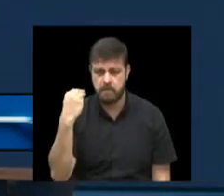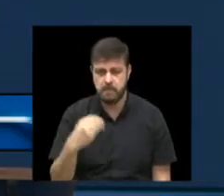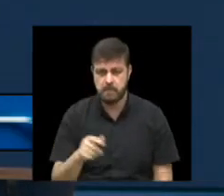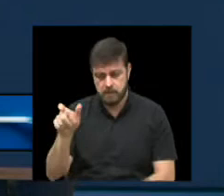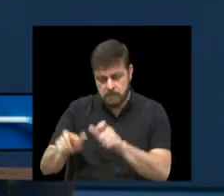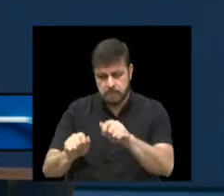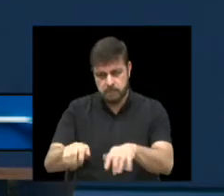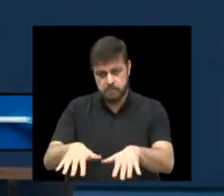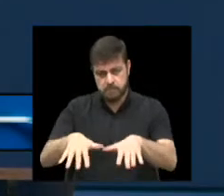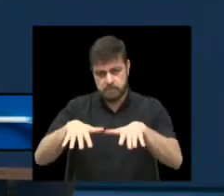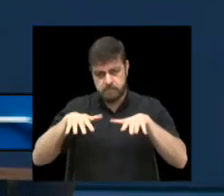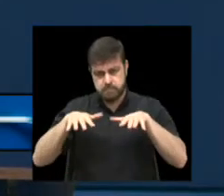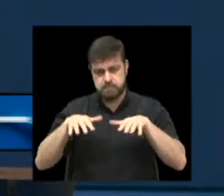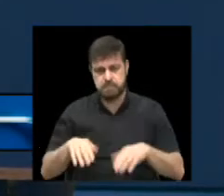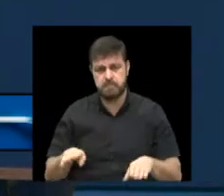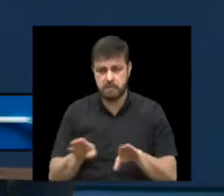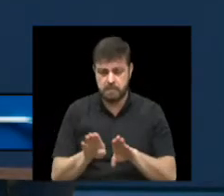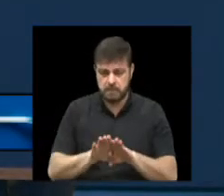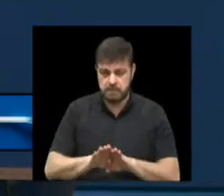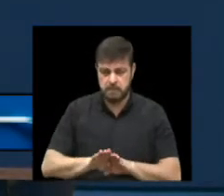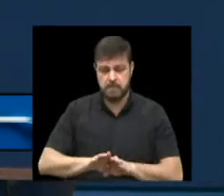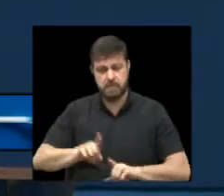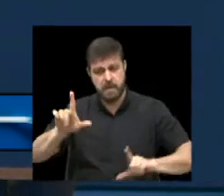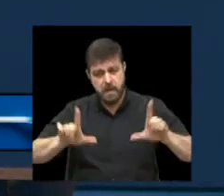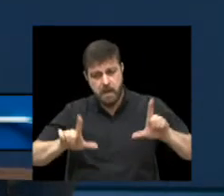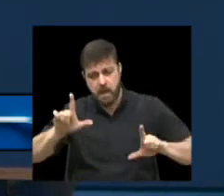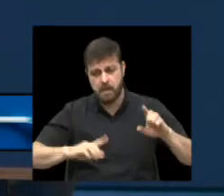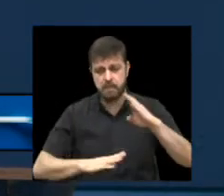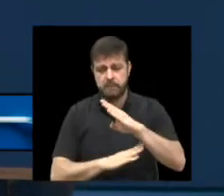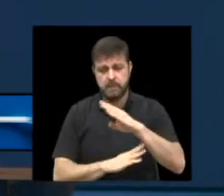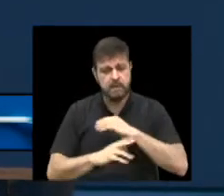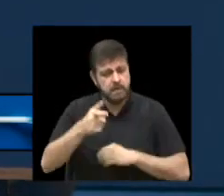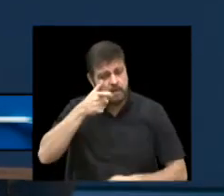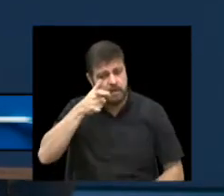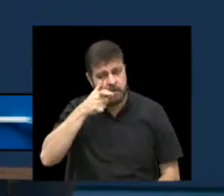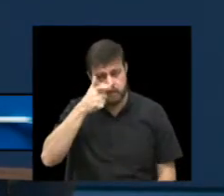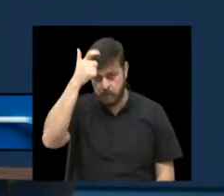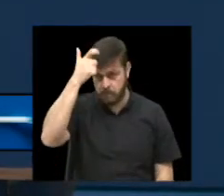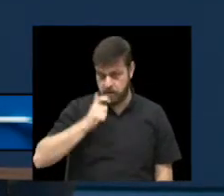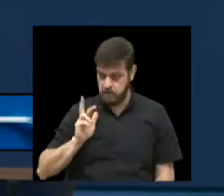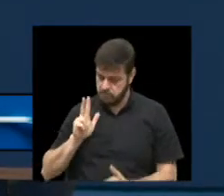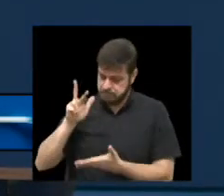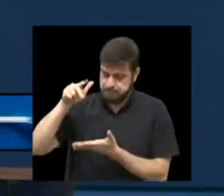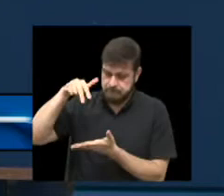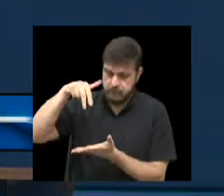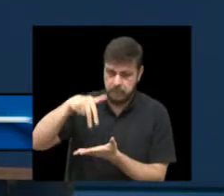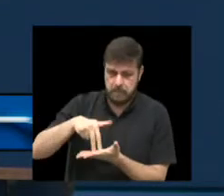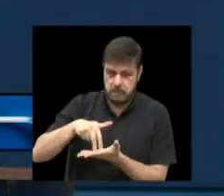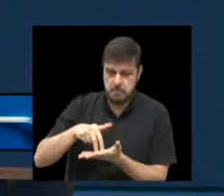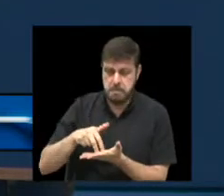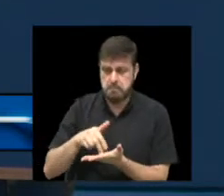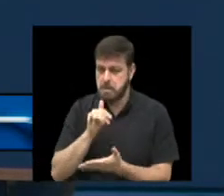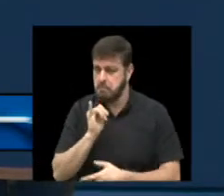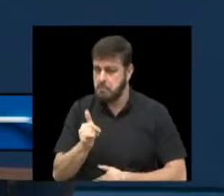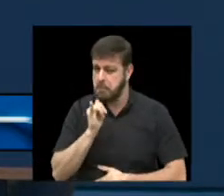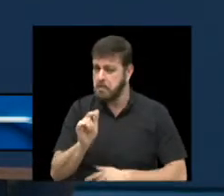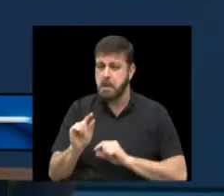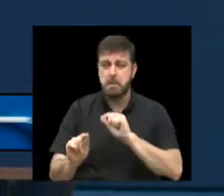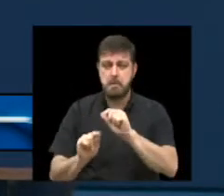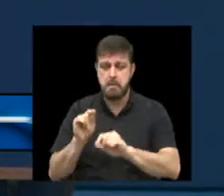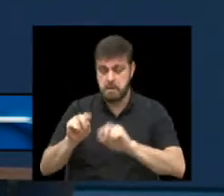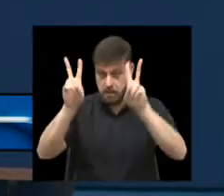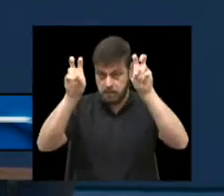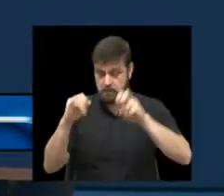público presente, público que nos assiste pela TV Câmara. Eu vim aqui falar de um assunto extremamente importante,